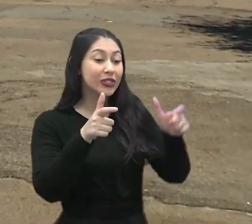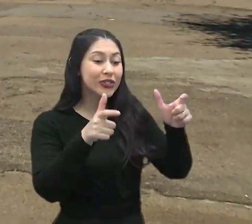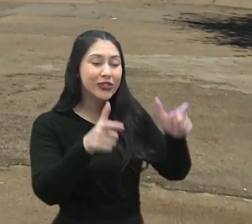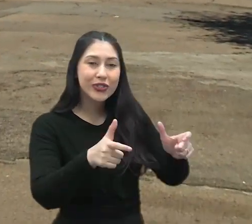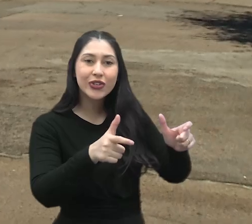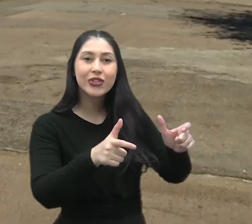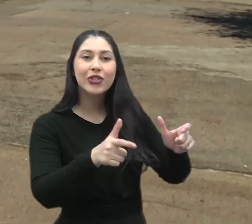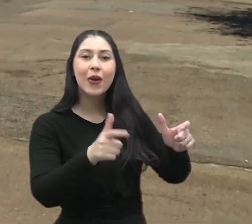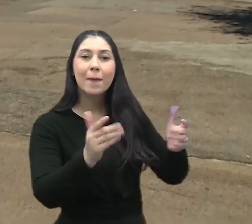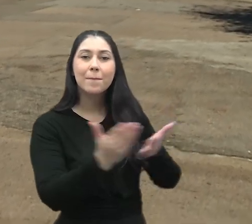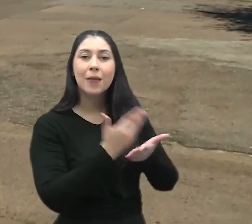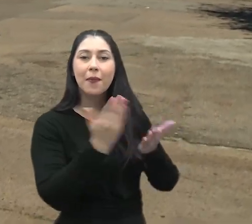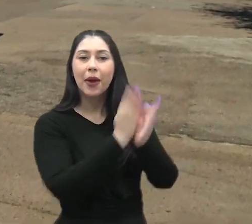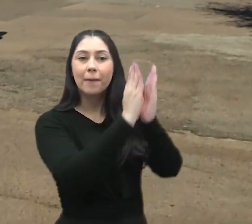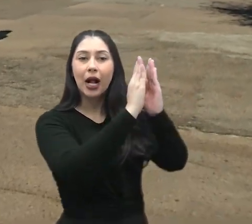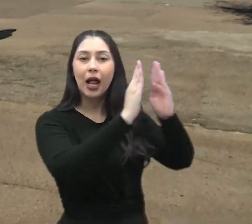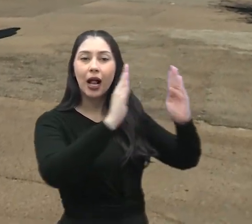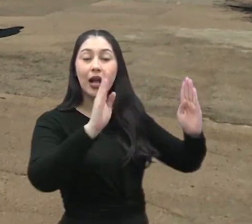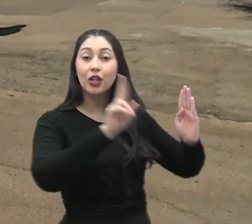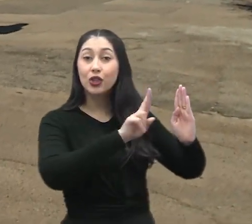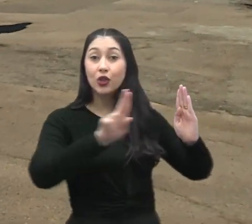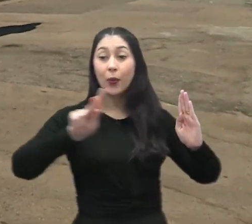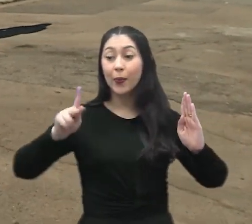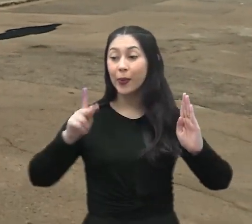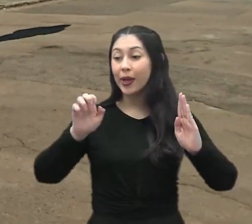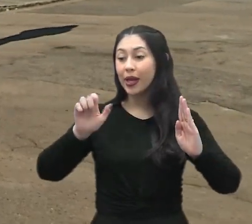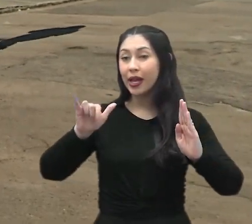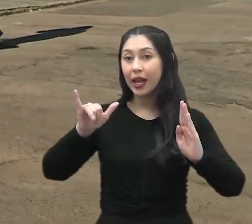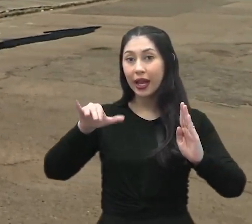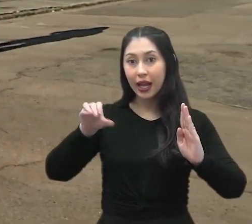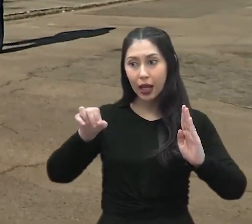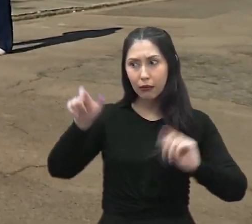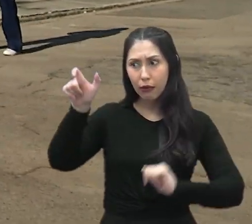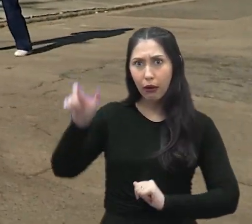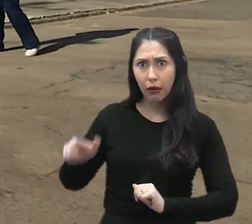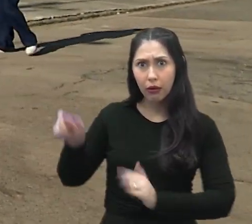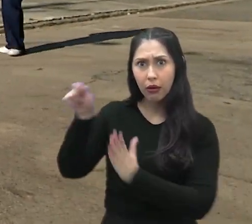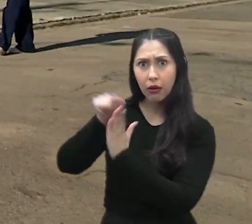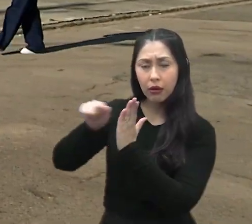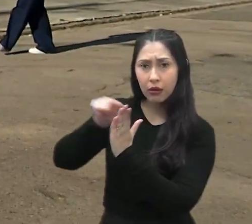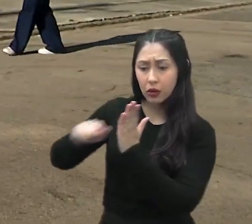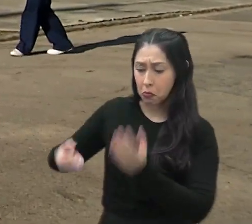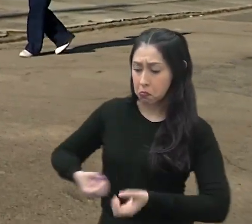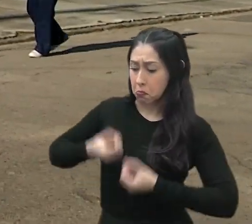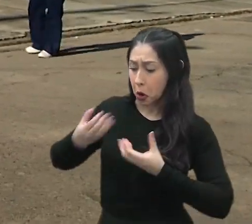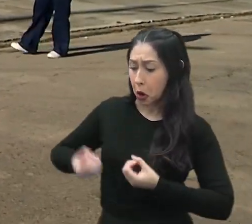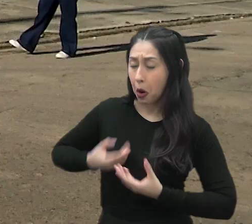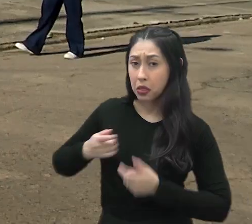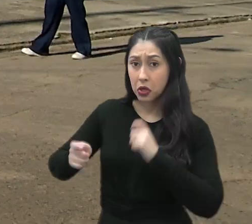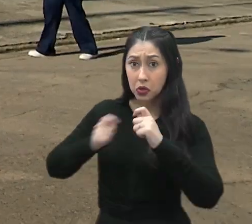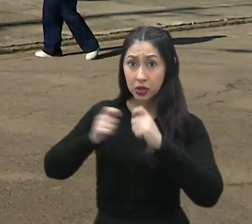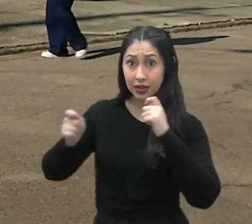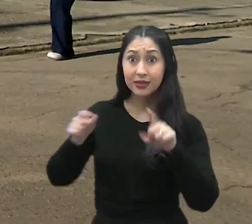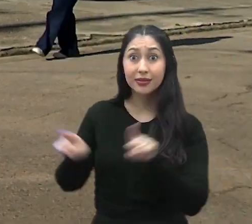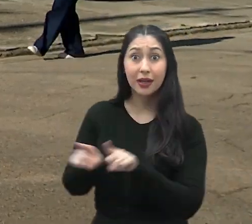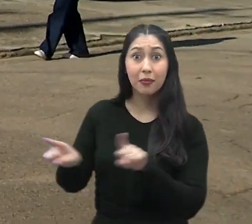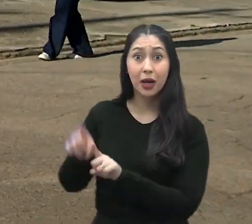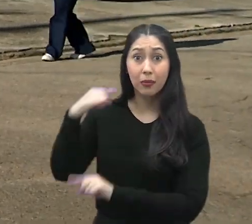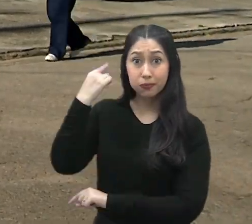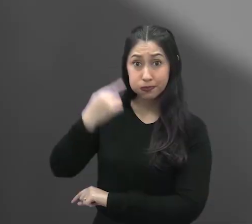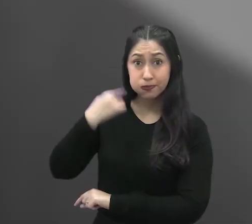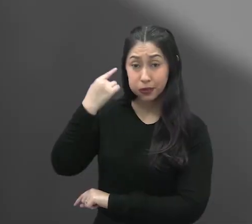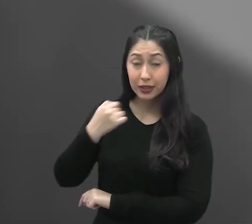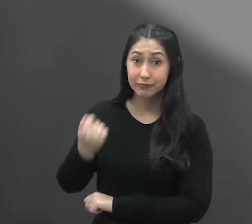pública, que leva o nome de Hélio Pinto Ferreira. Hélio foi escritor, poeta, jornalista e advogado que marcou a história de São